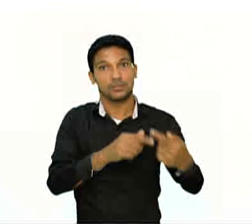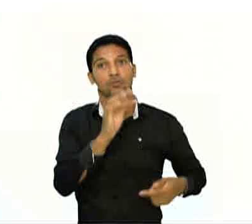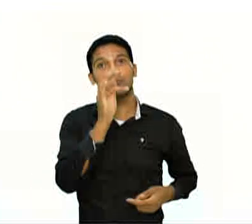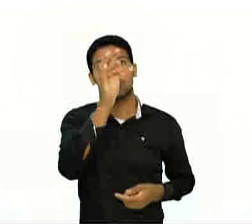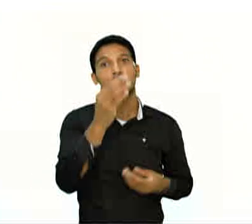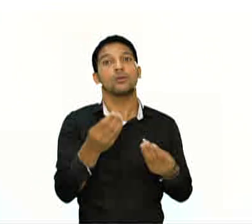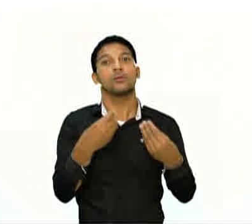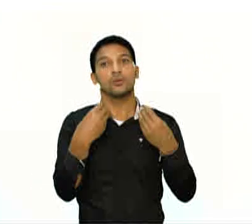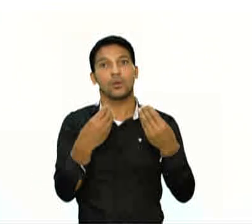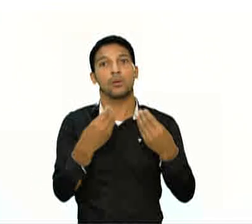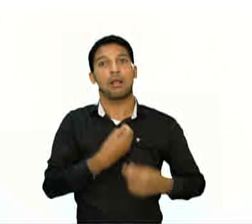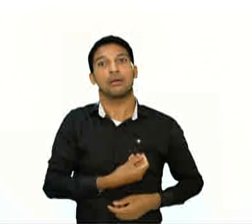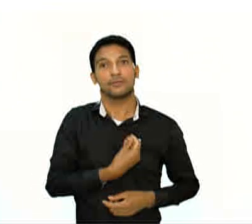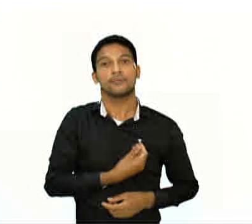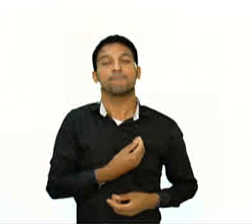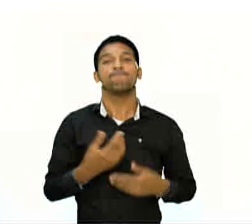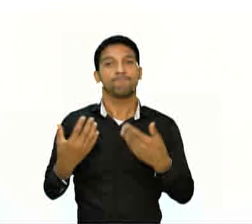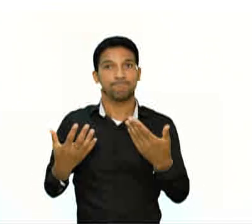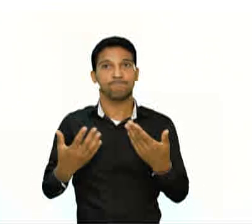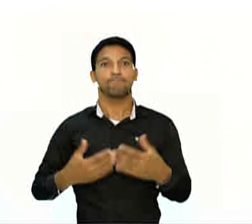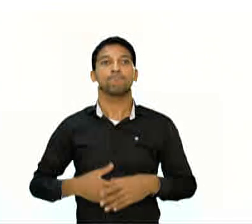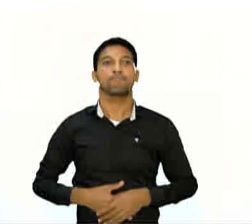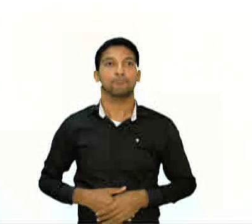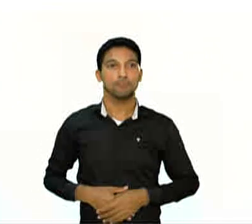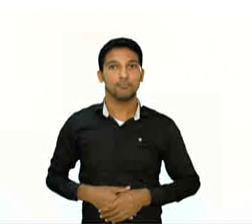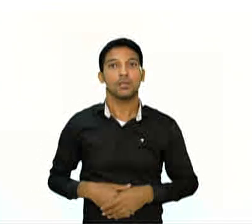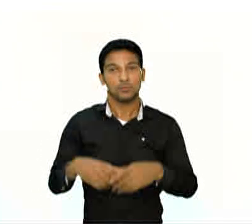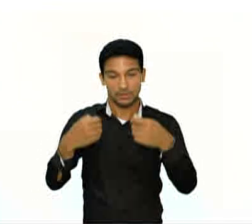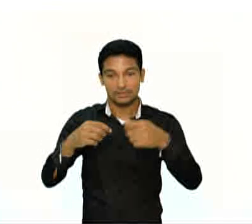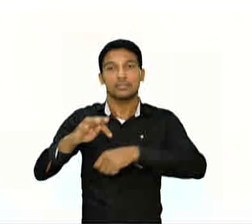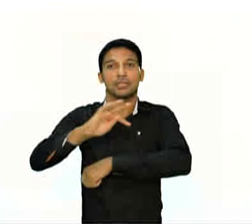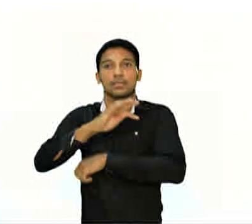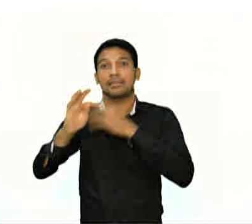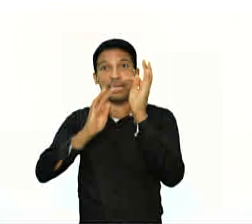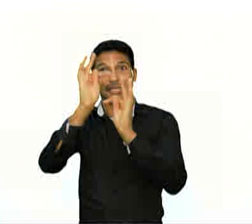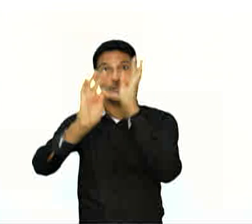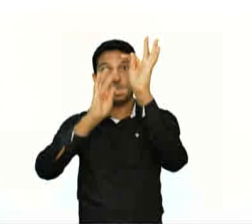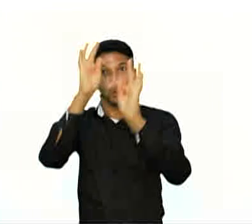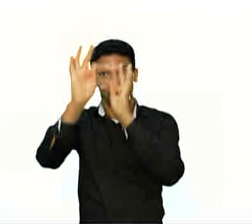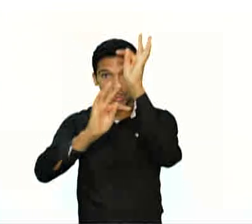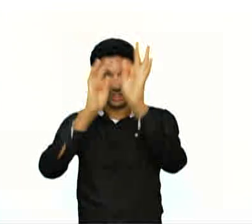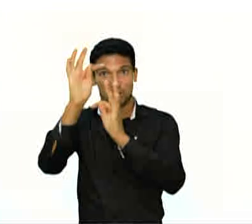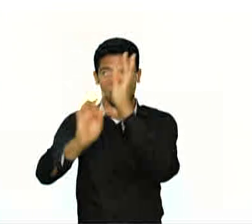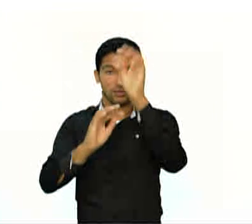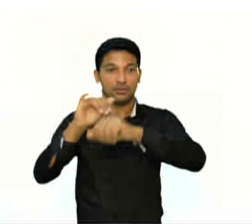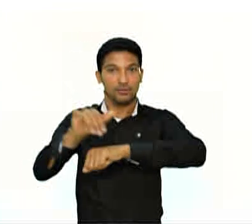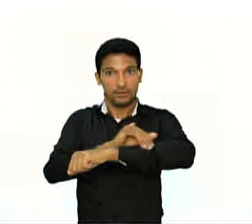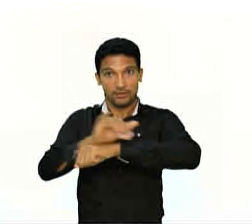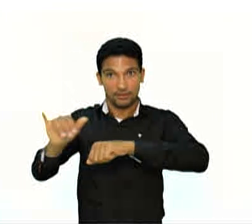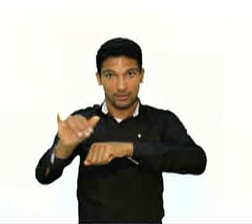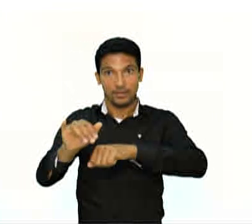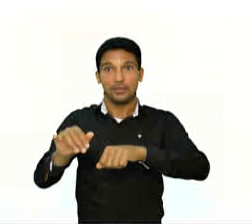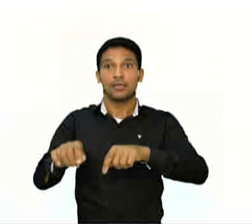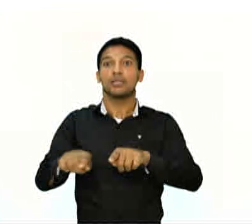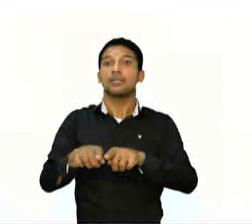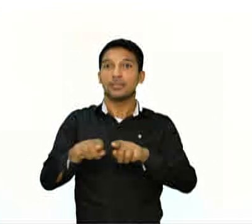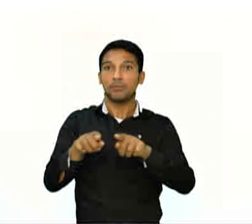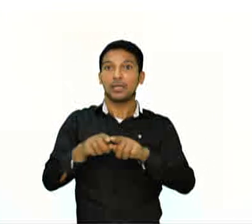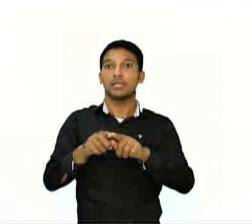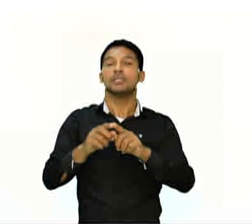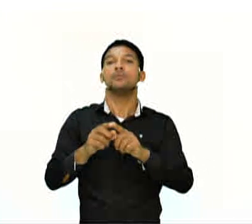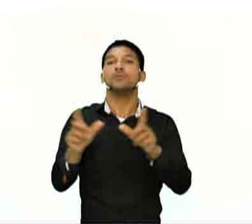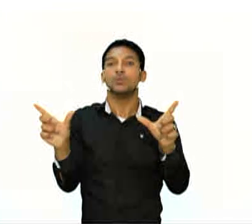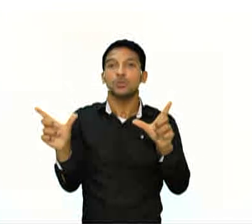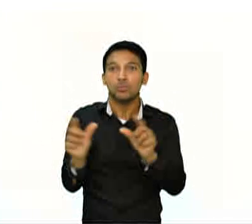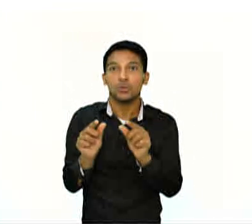pelo consumo de bens produzidos com tecnologia e materiais menos ofensivos ao meio ambiente, utilização racional dos